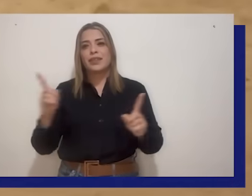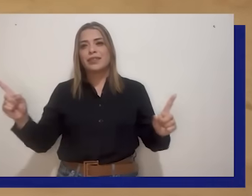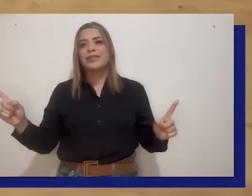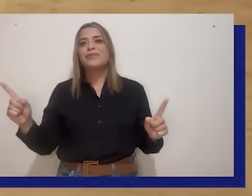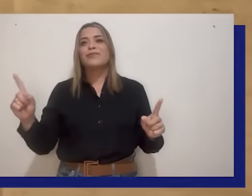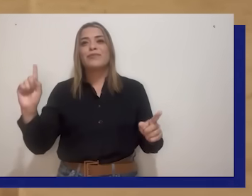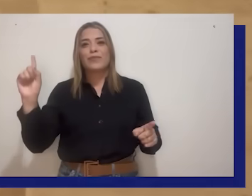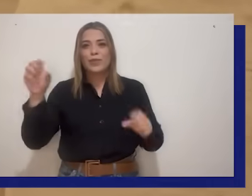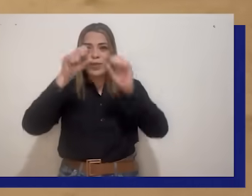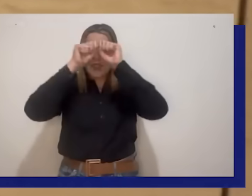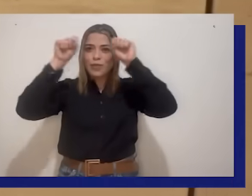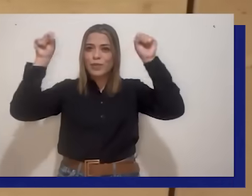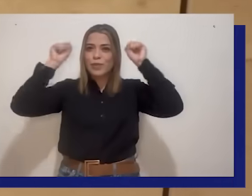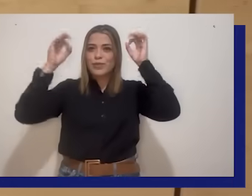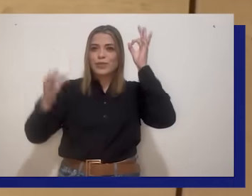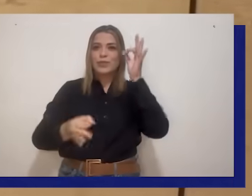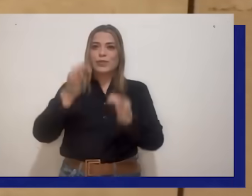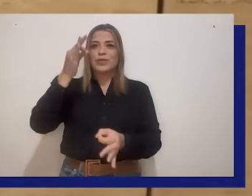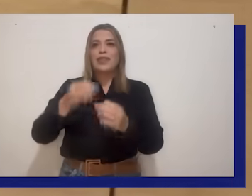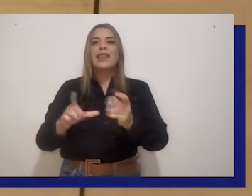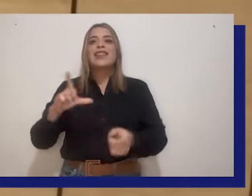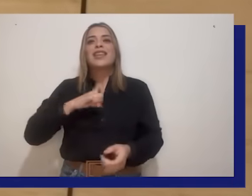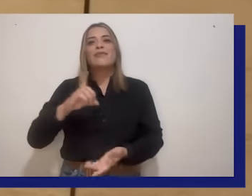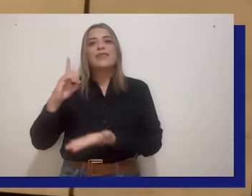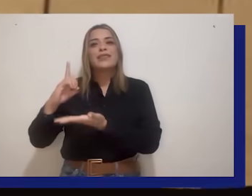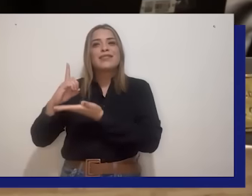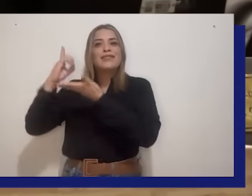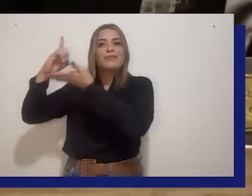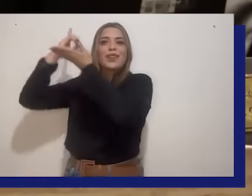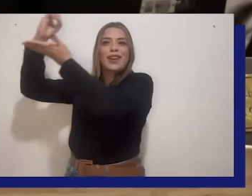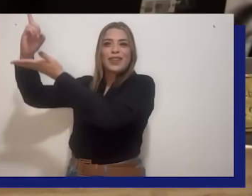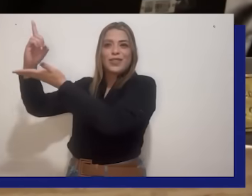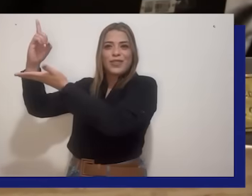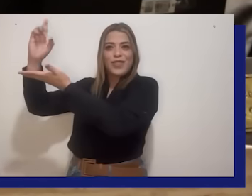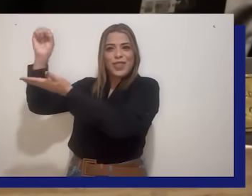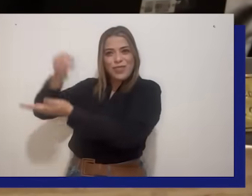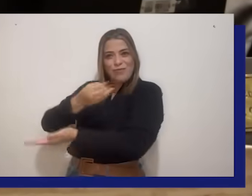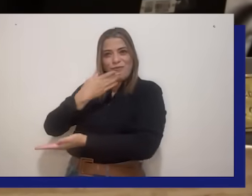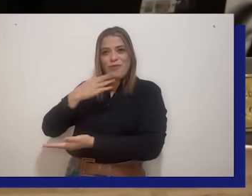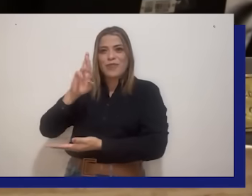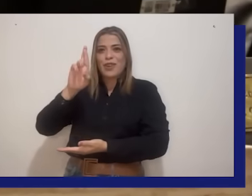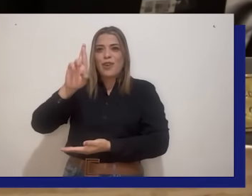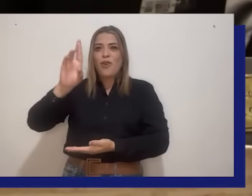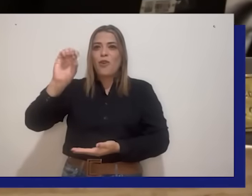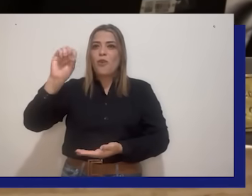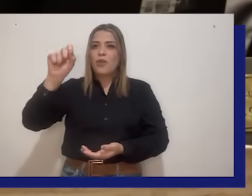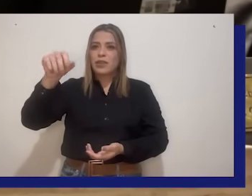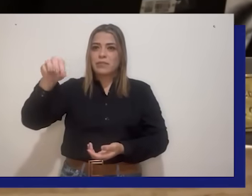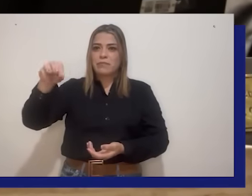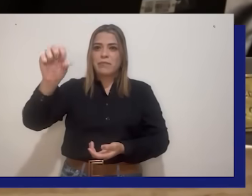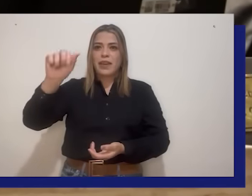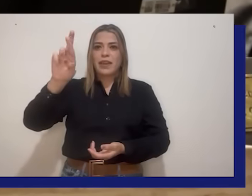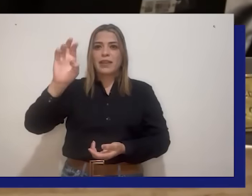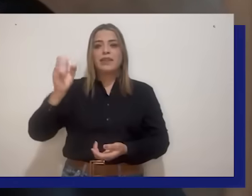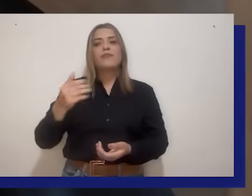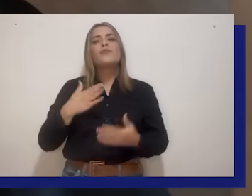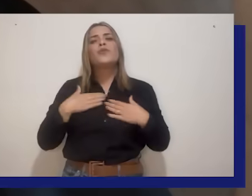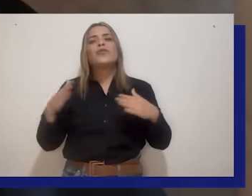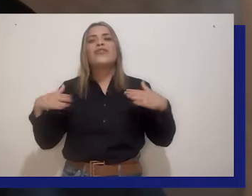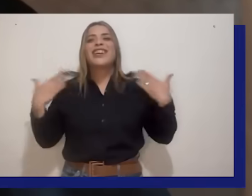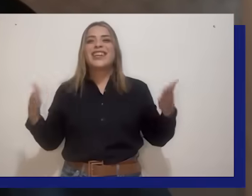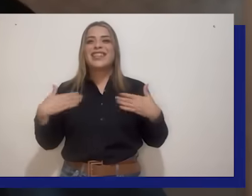Justiça do Estado do Rio de Janeiro tem uma nova desembargadora, Rosemarie Martins. Eu estou me sentindo muito feliz,